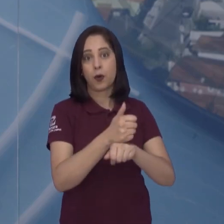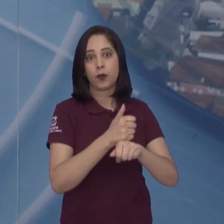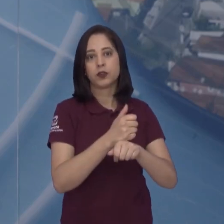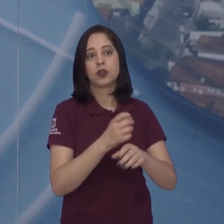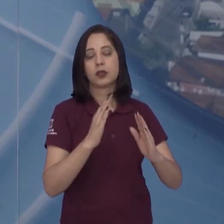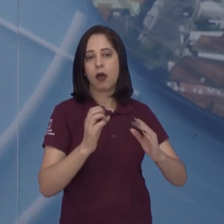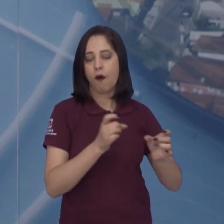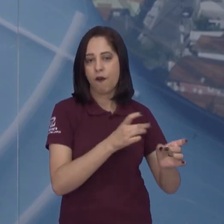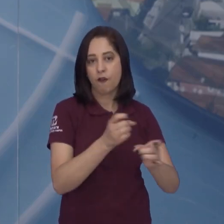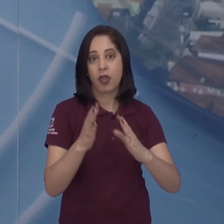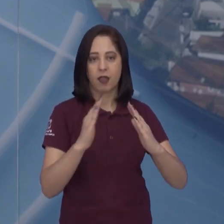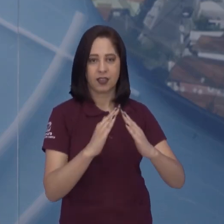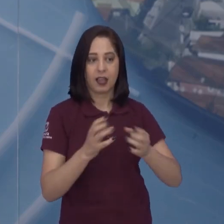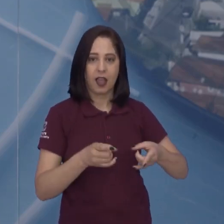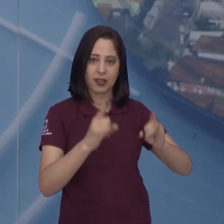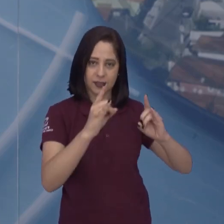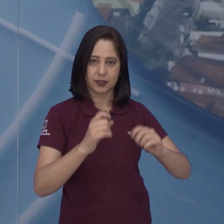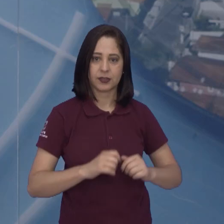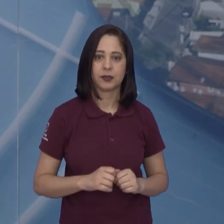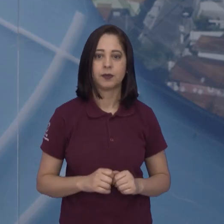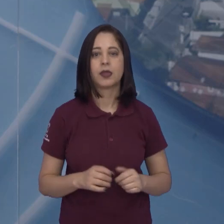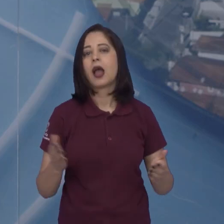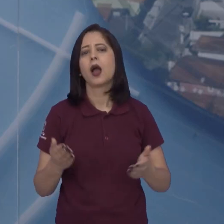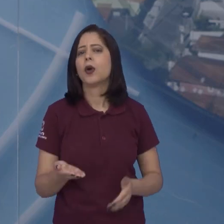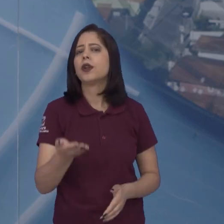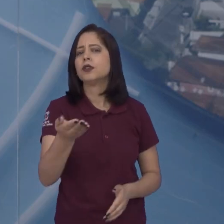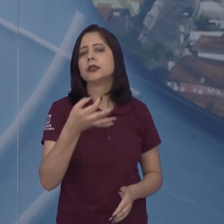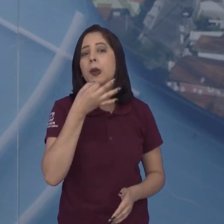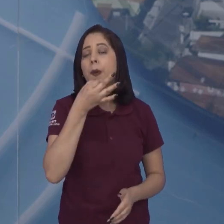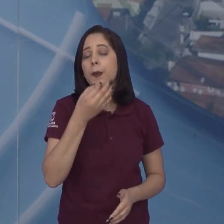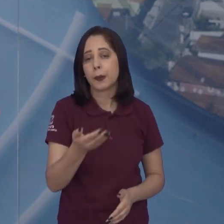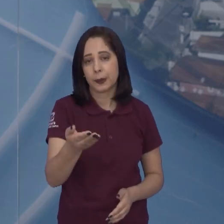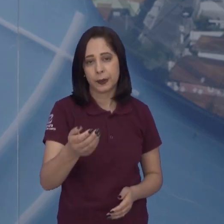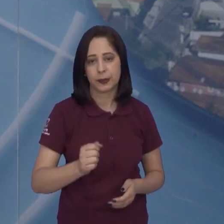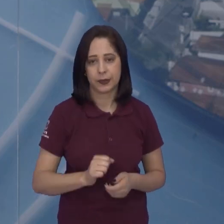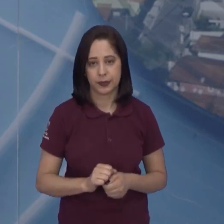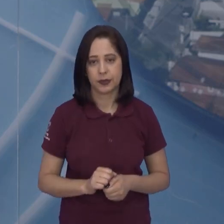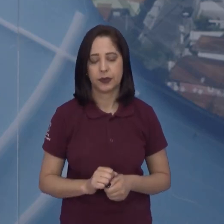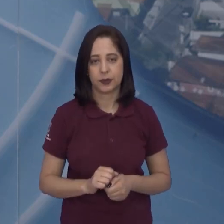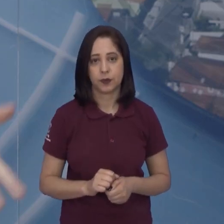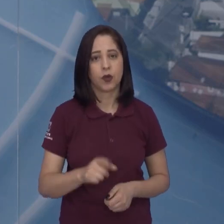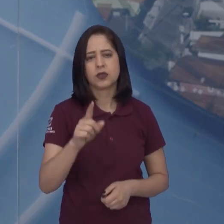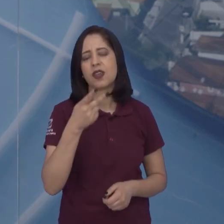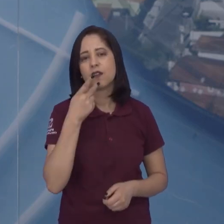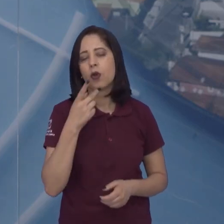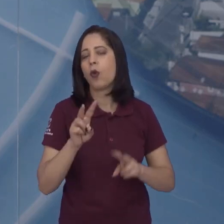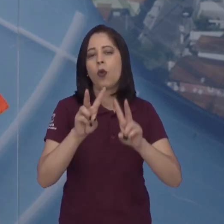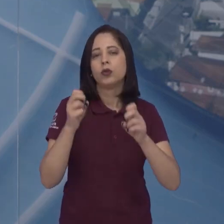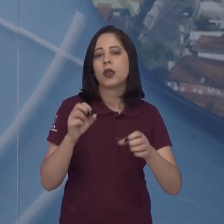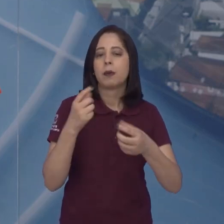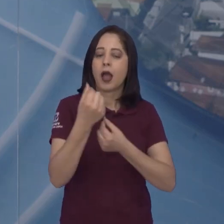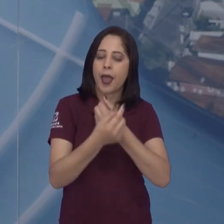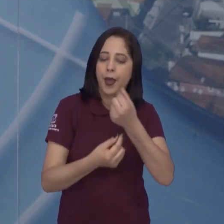Lu Russi. Ana Lu, eu vou voltar aqui com você. A gente falou da economia, né, o quão